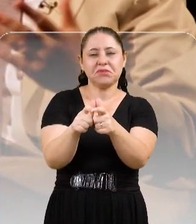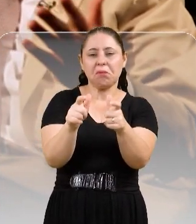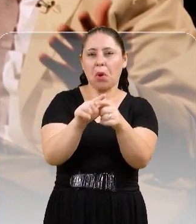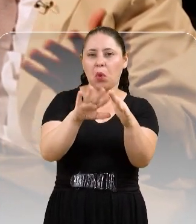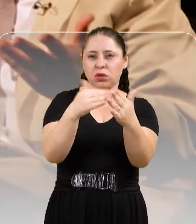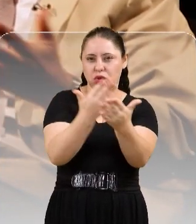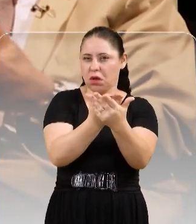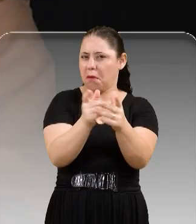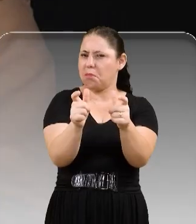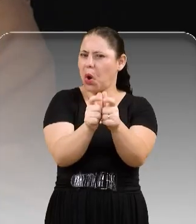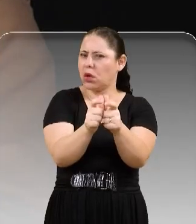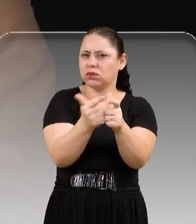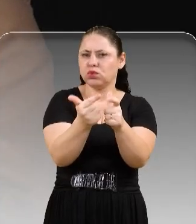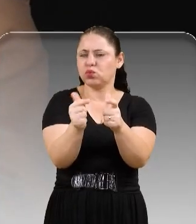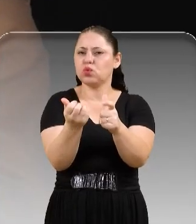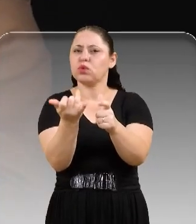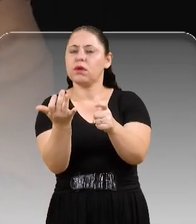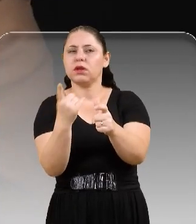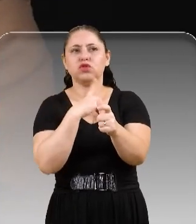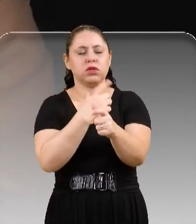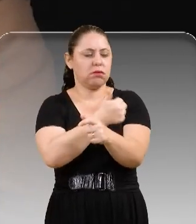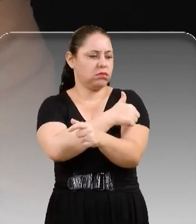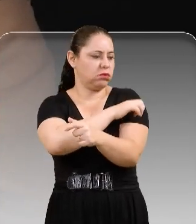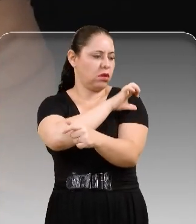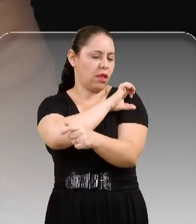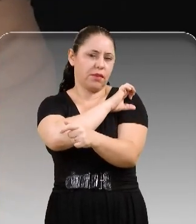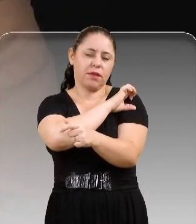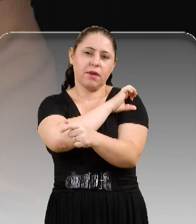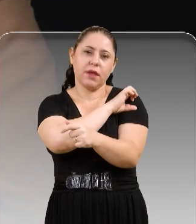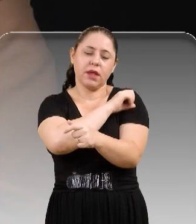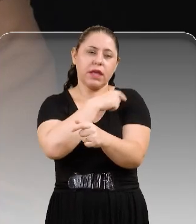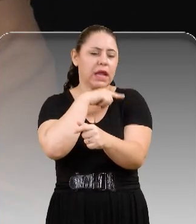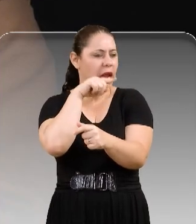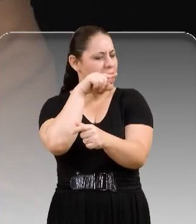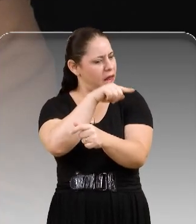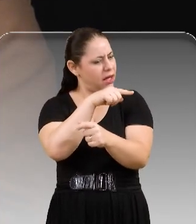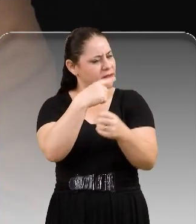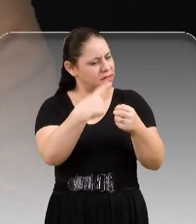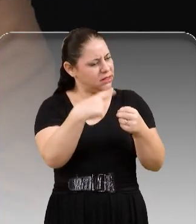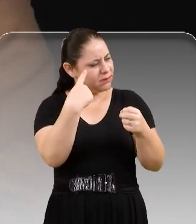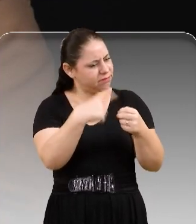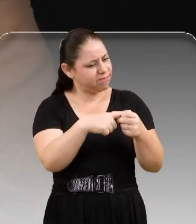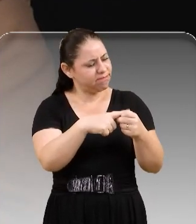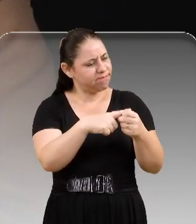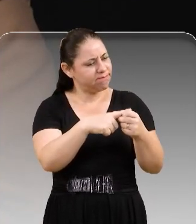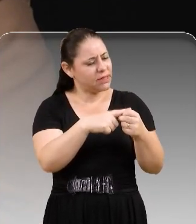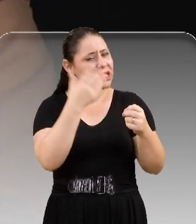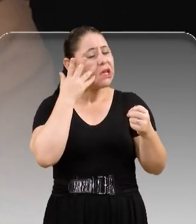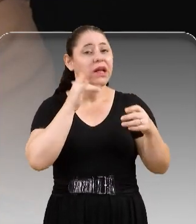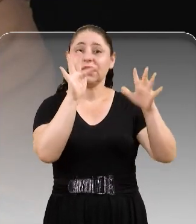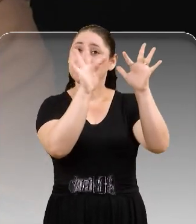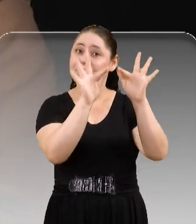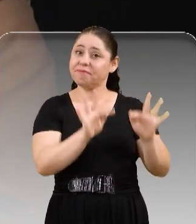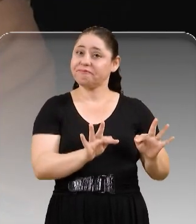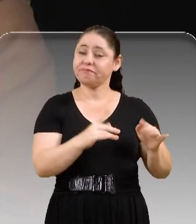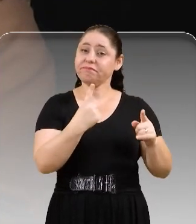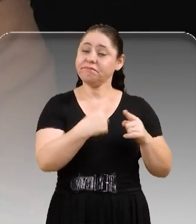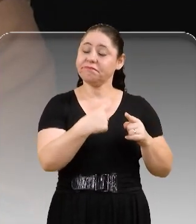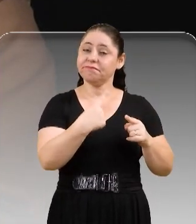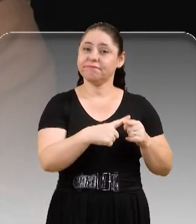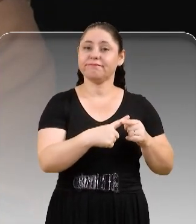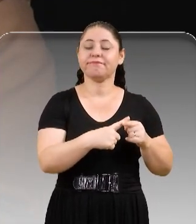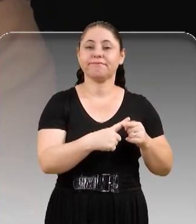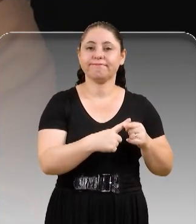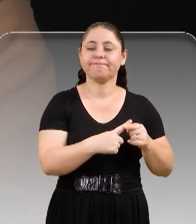poucas escolas, na verdade, mas tinha ali o fundamental. E eu, ali em Terra Boa, eu fui uma criança feliz,